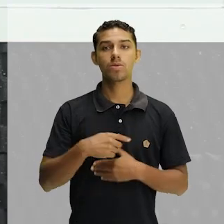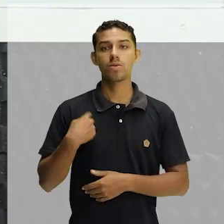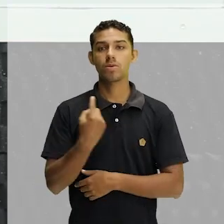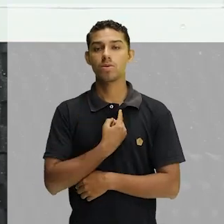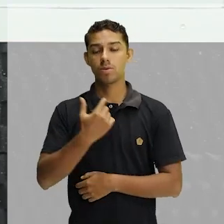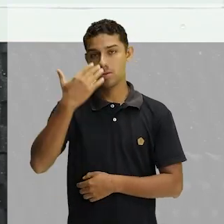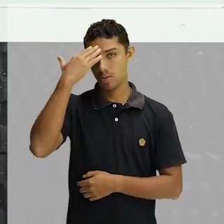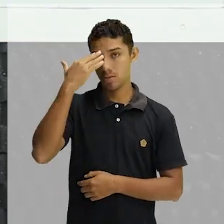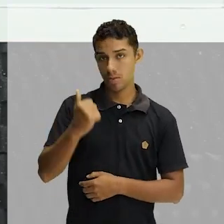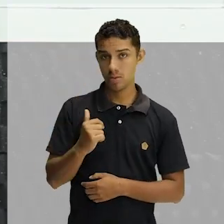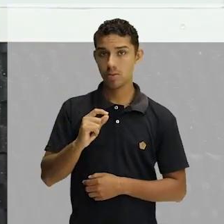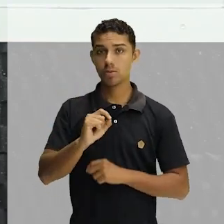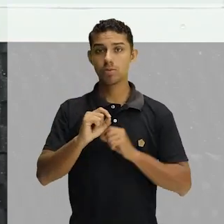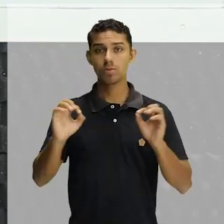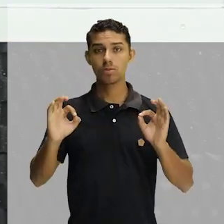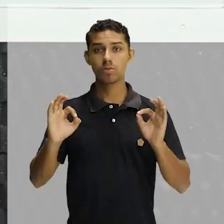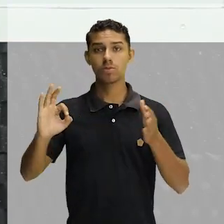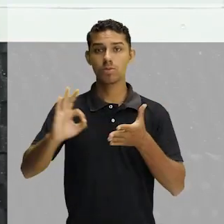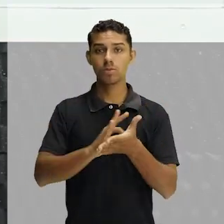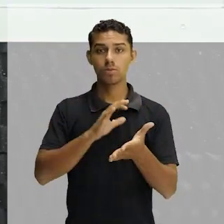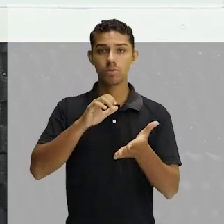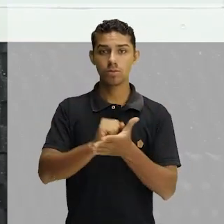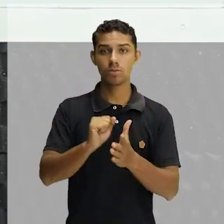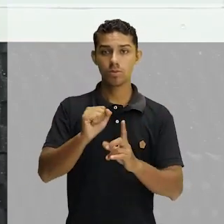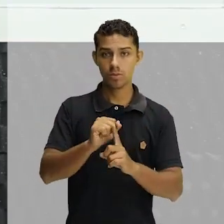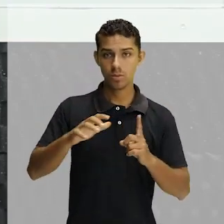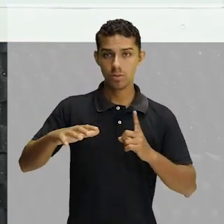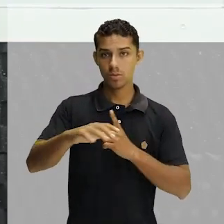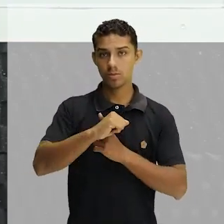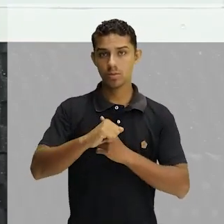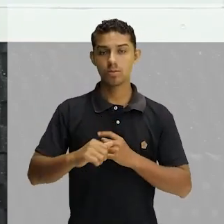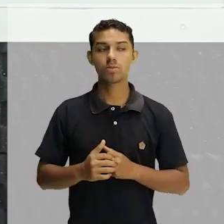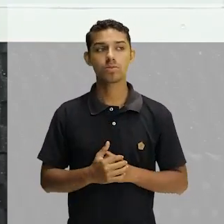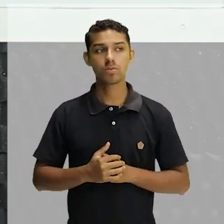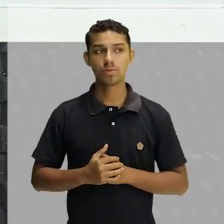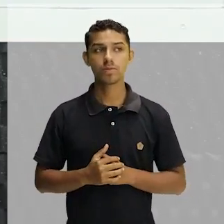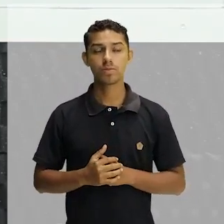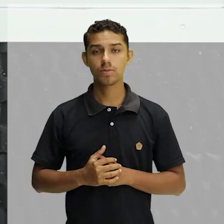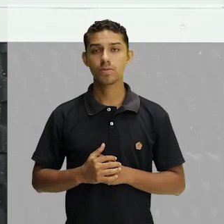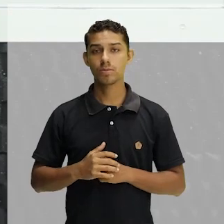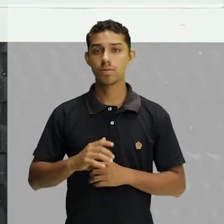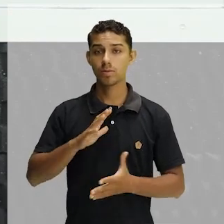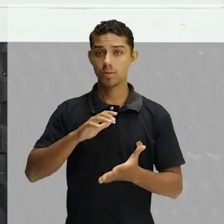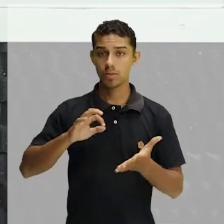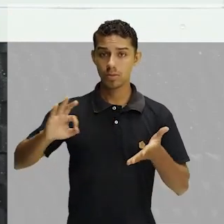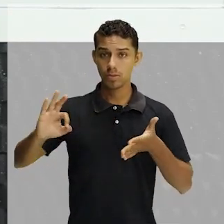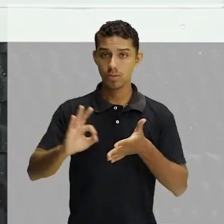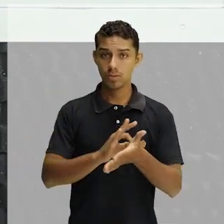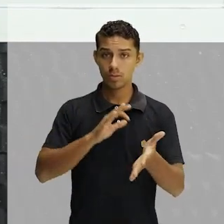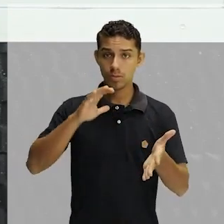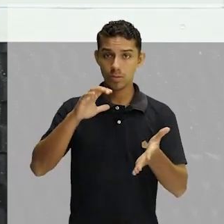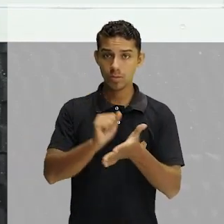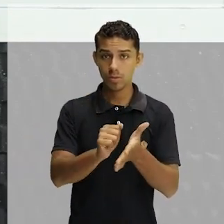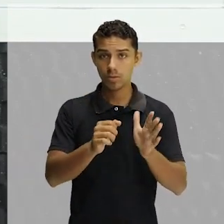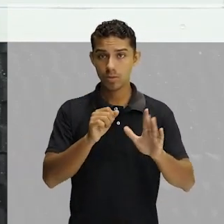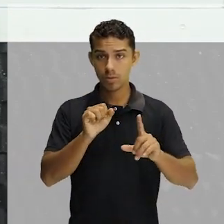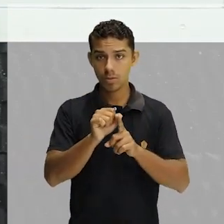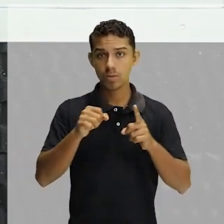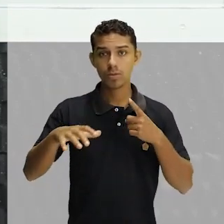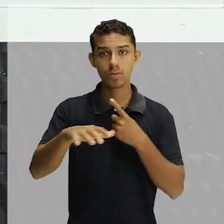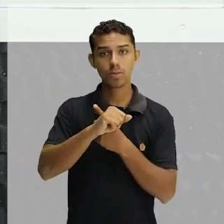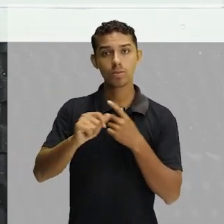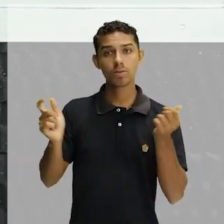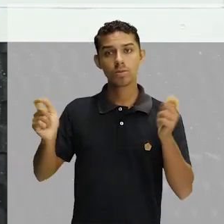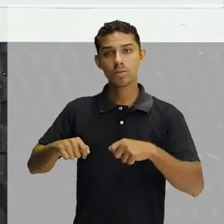nós sabemos e chamamos de contrato social, ok? O contrato social é digamos assim, é